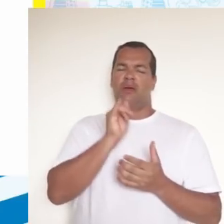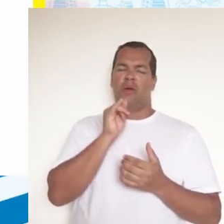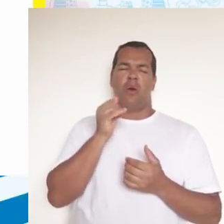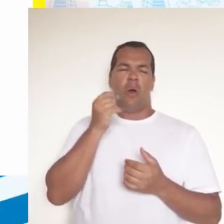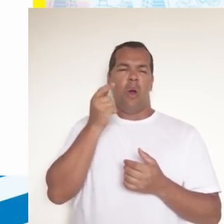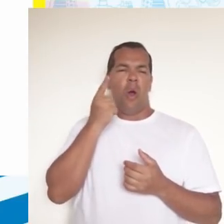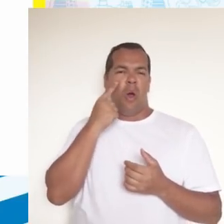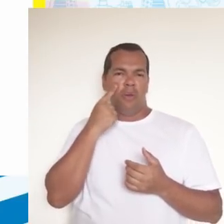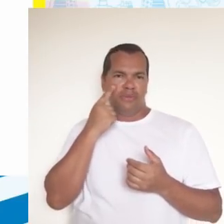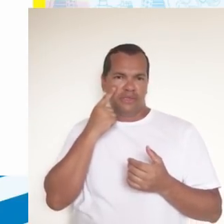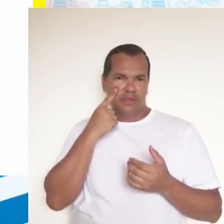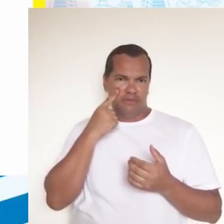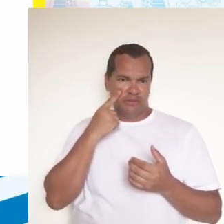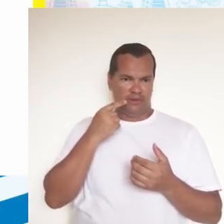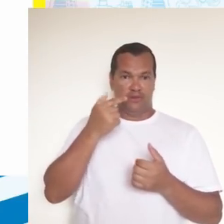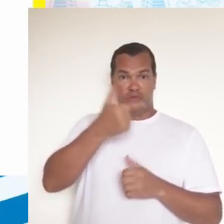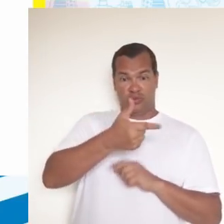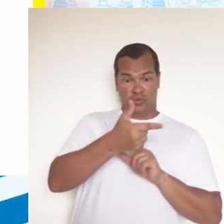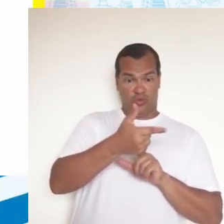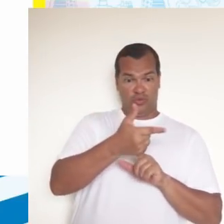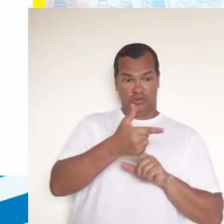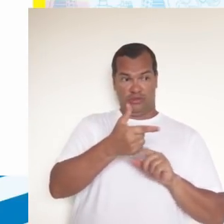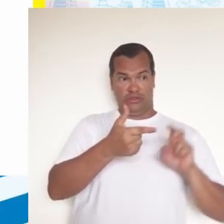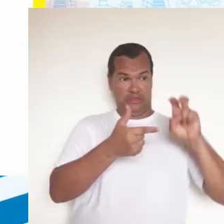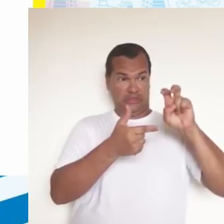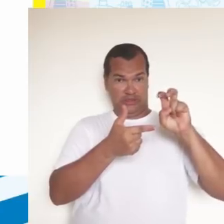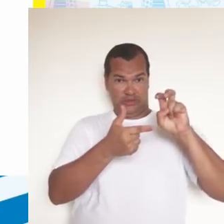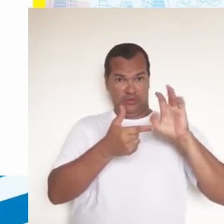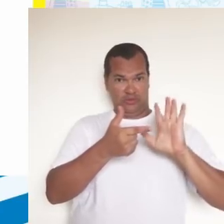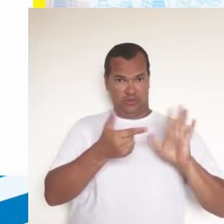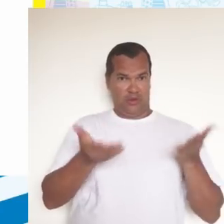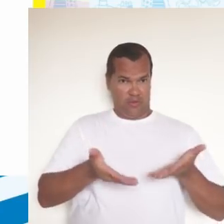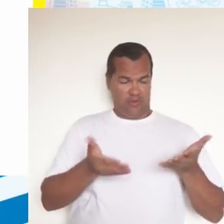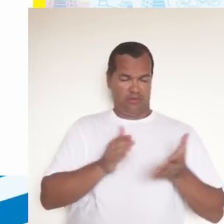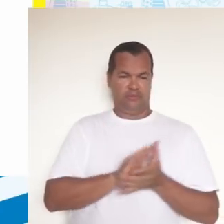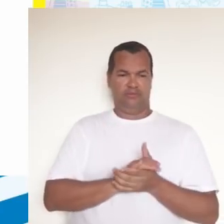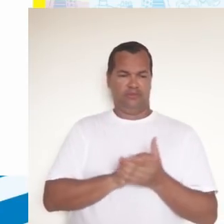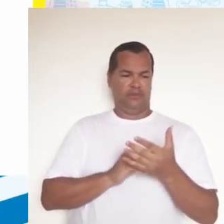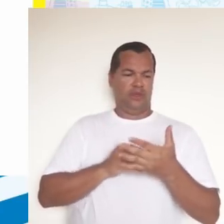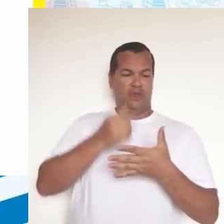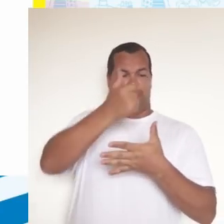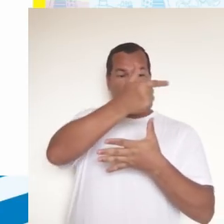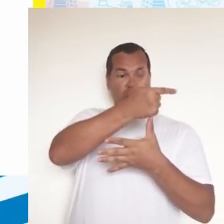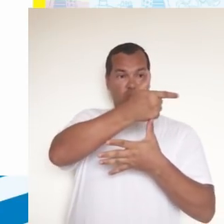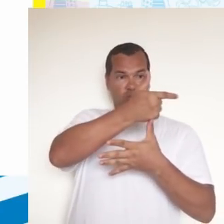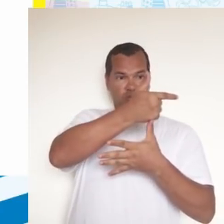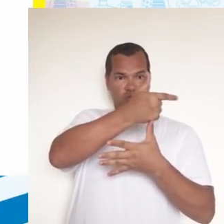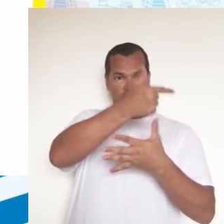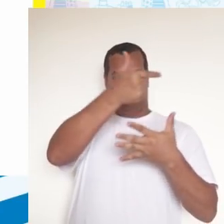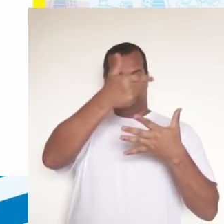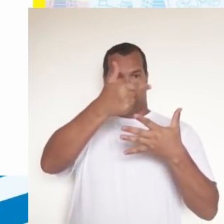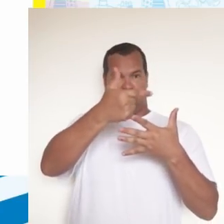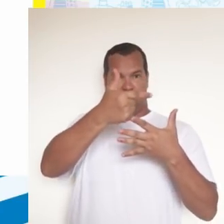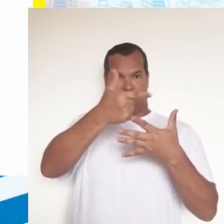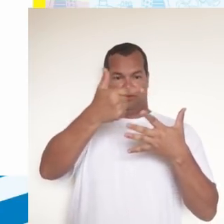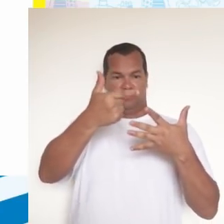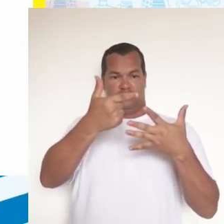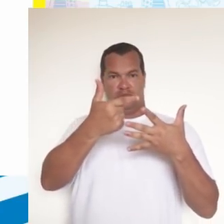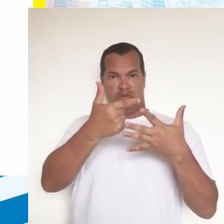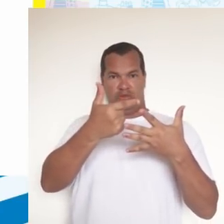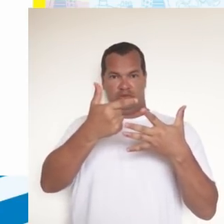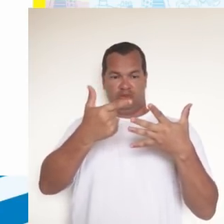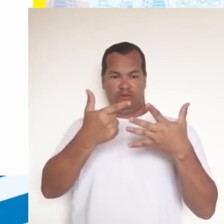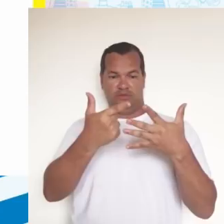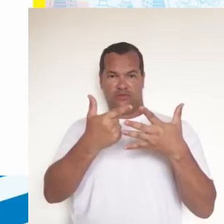determinar. Observe a base 2 e o expoente 5. Veja, 2 vezes 2